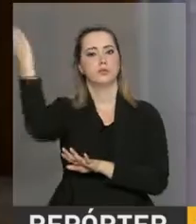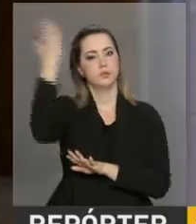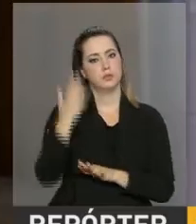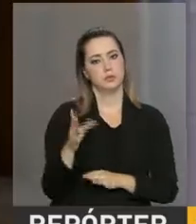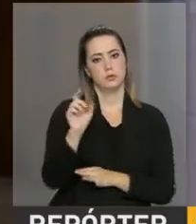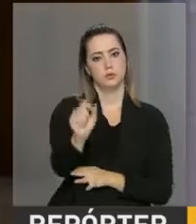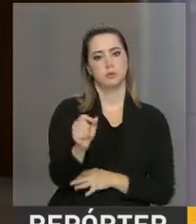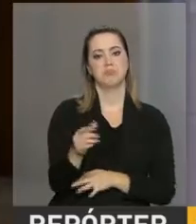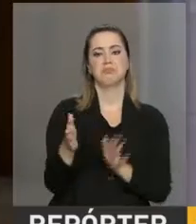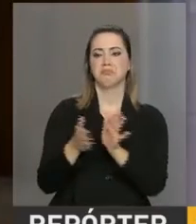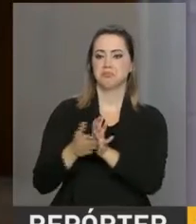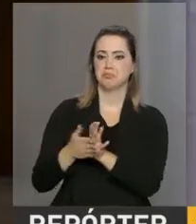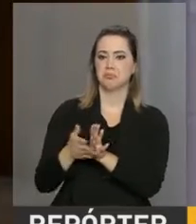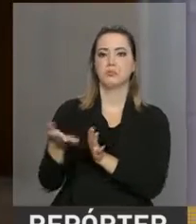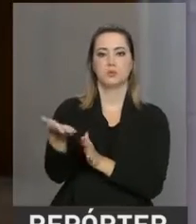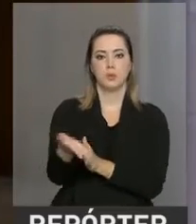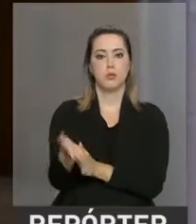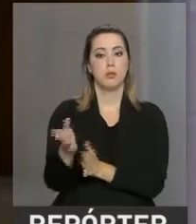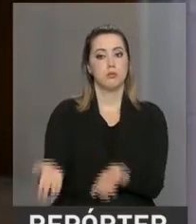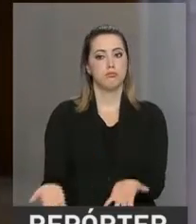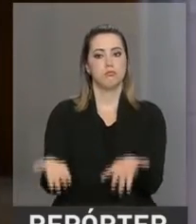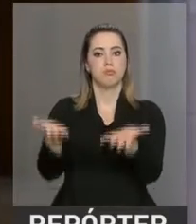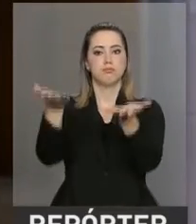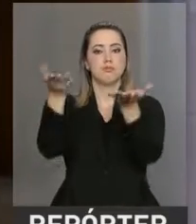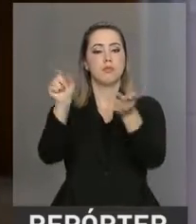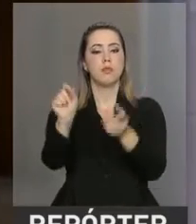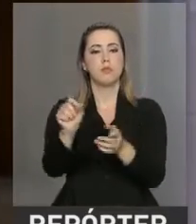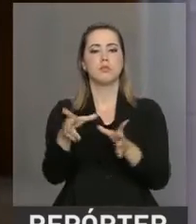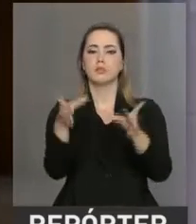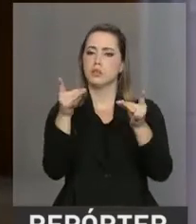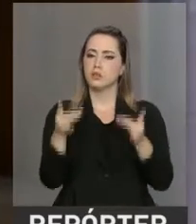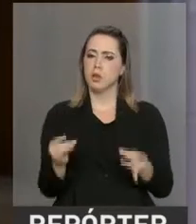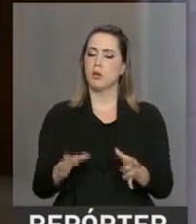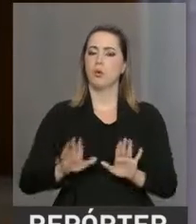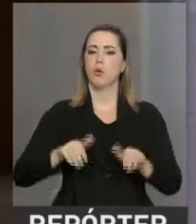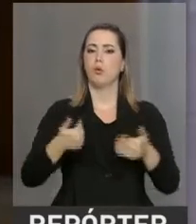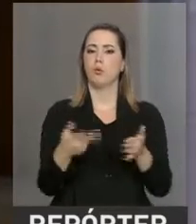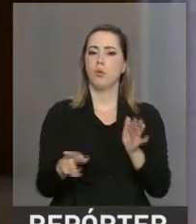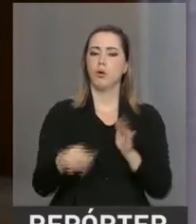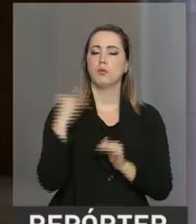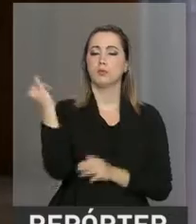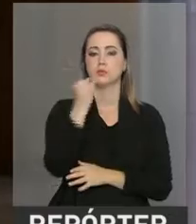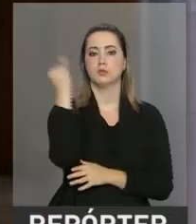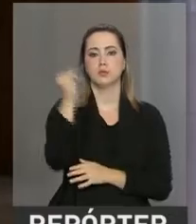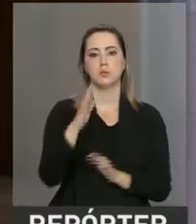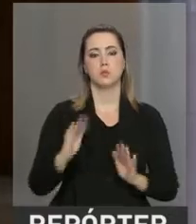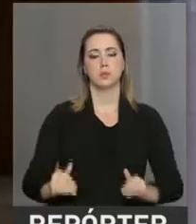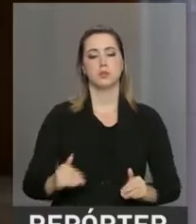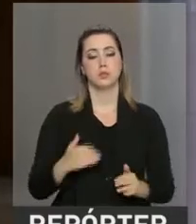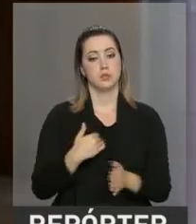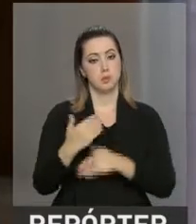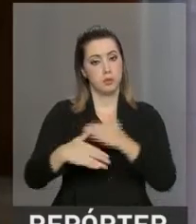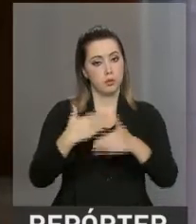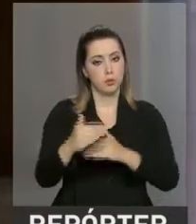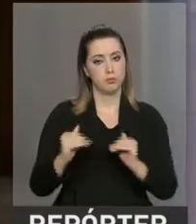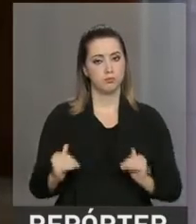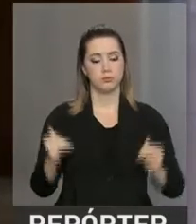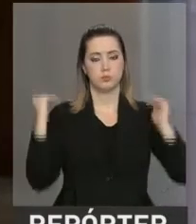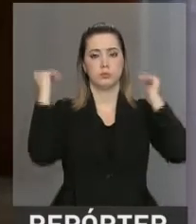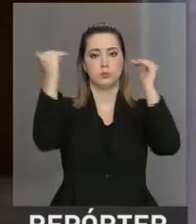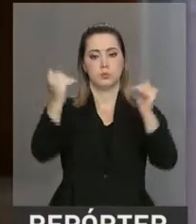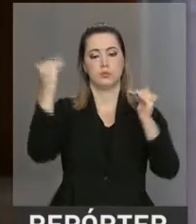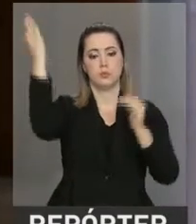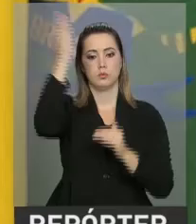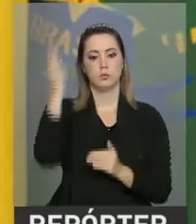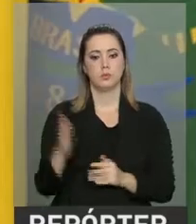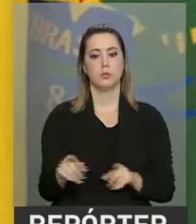Michel Temer parabenizou os promovidos e destacou o papel das Forças Armadas na manutenção da soberania nacional e nas tarefas sociais